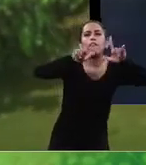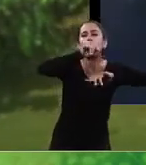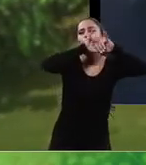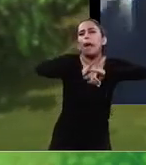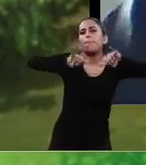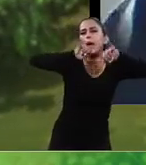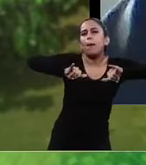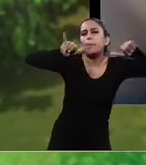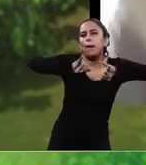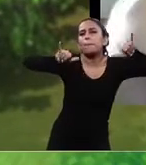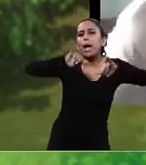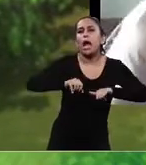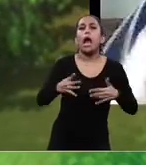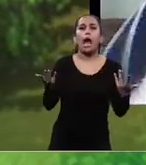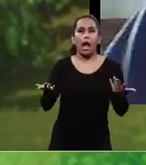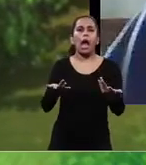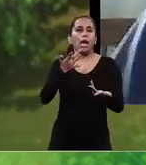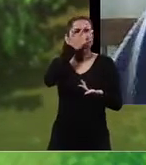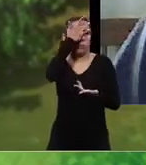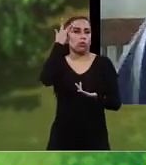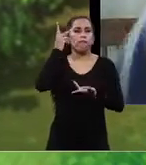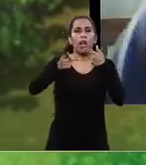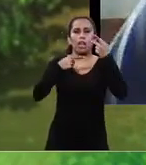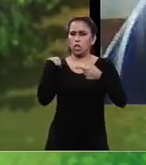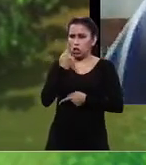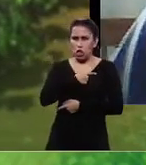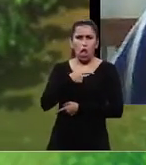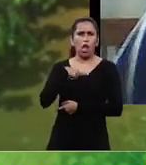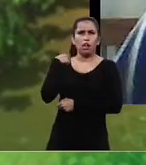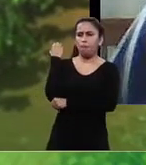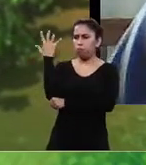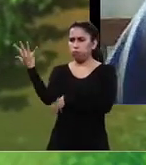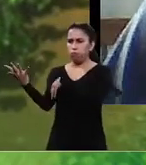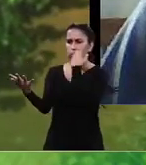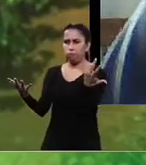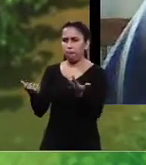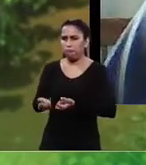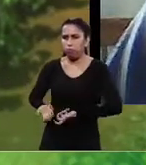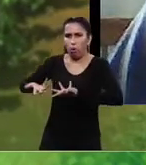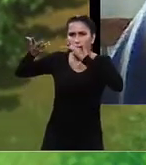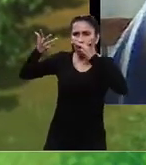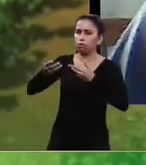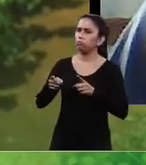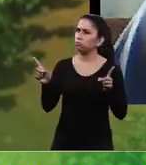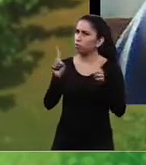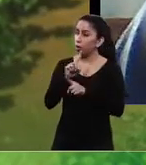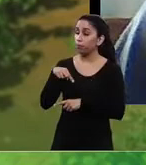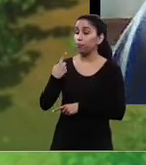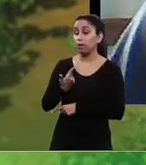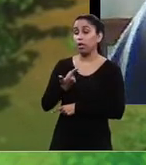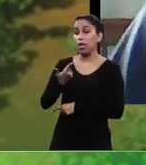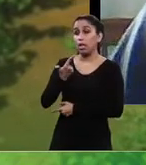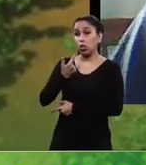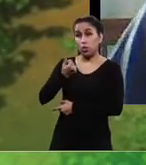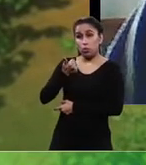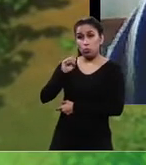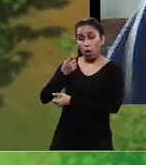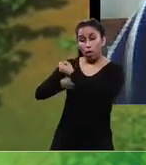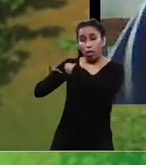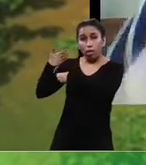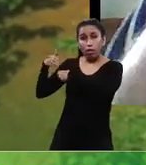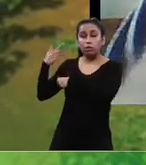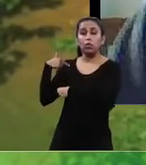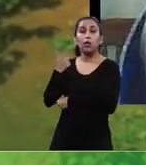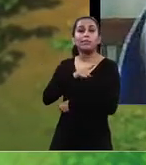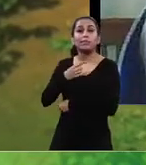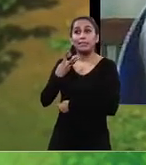os produtos brasileiros dizendo que nós somos desmatadores. Mas, em 2018, a gente tinha 36% da contribuição no desmatamento.